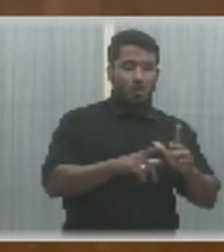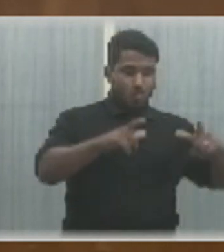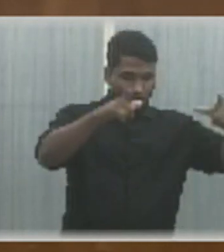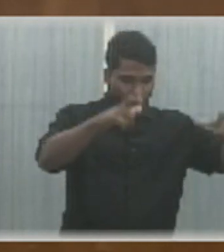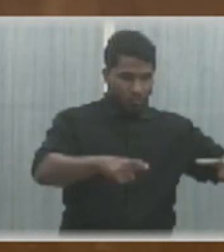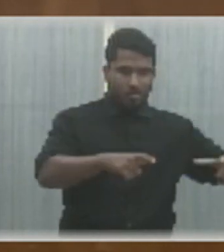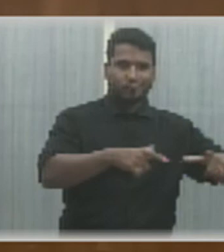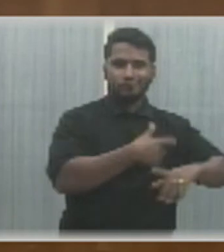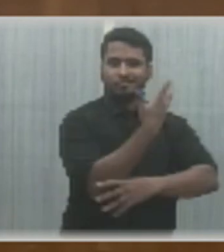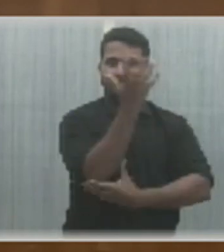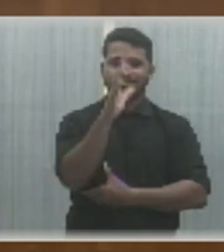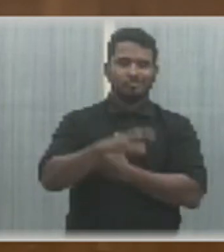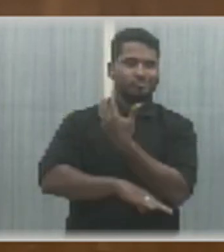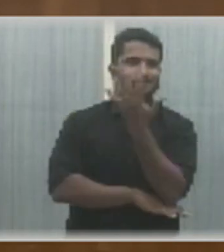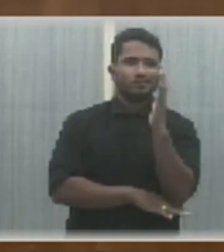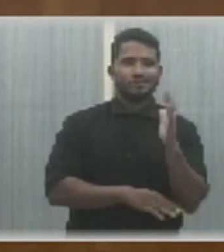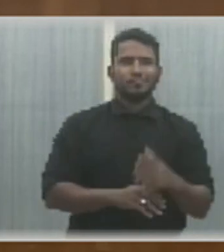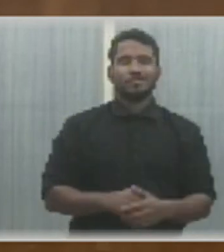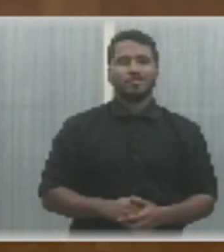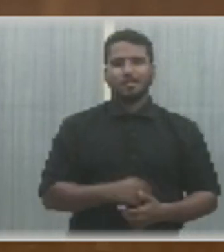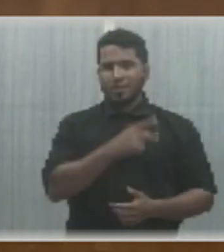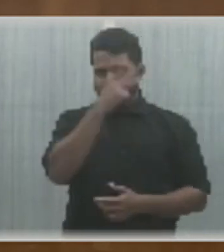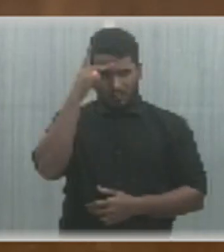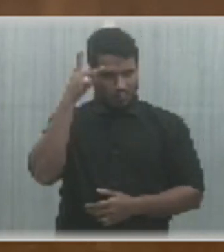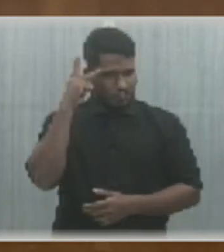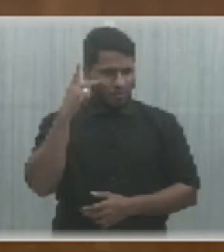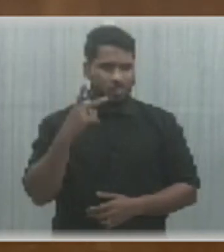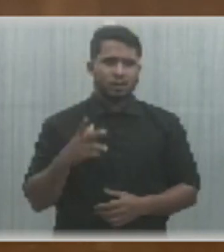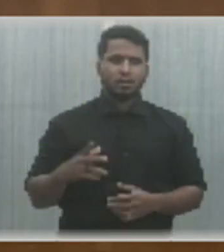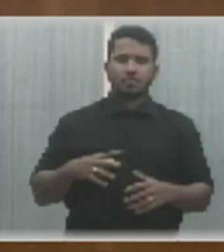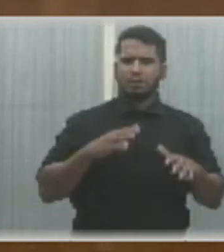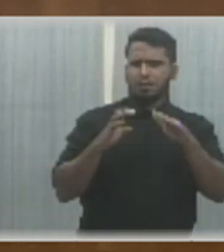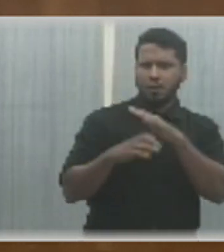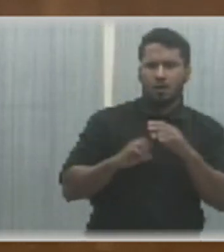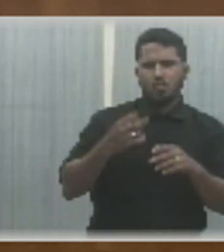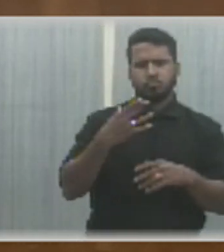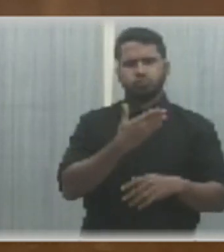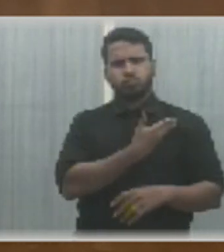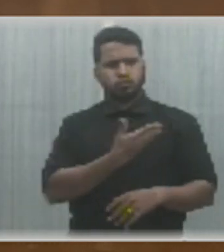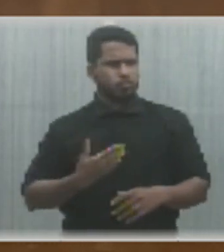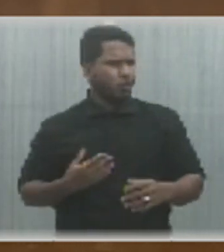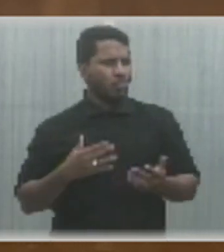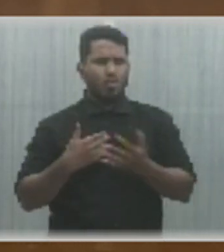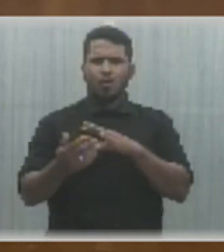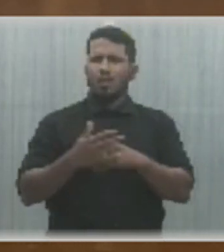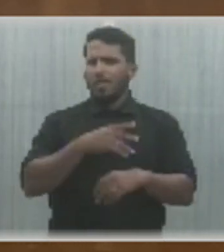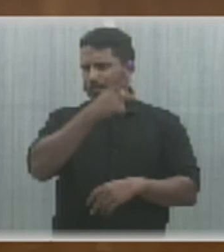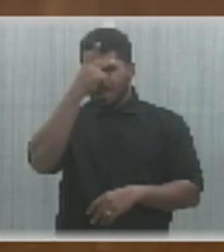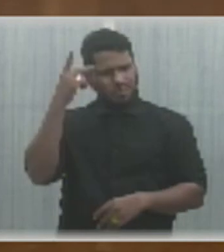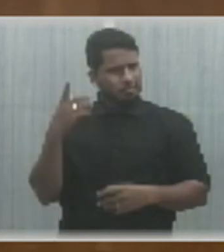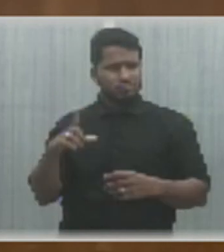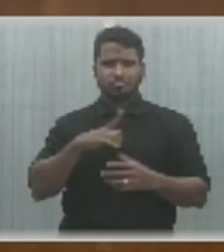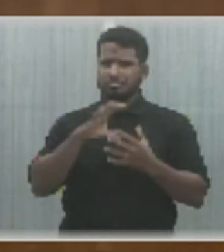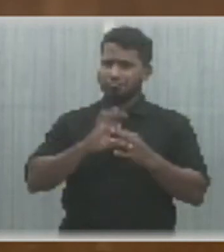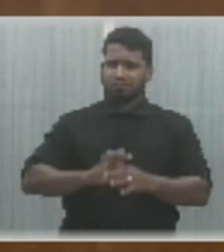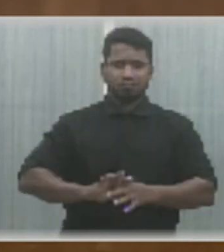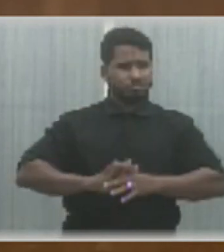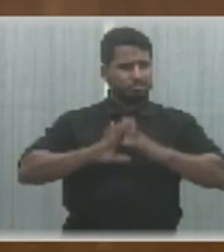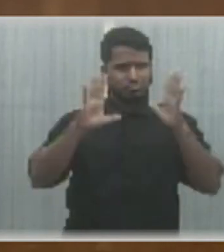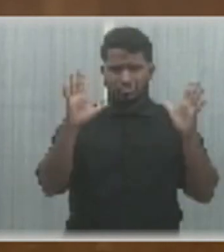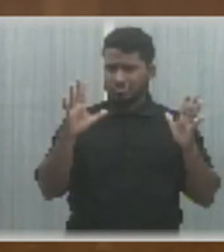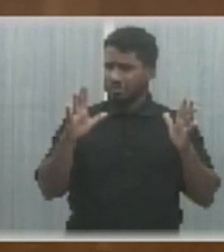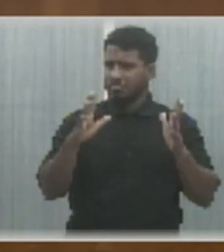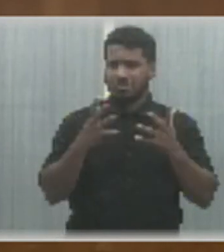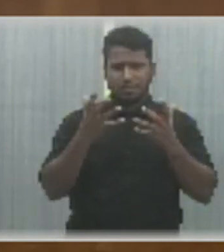viveiros de mudas. Então, pessoas físicas, pessoas jurídicas, instituições da sociedade civil, entes públicos